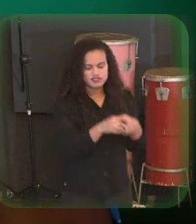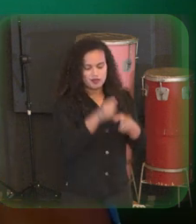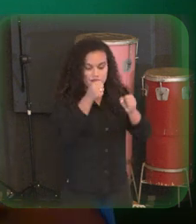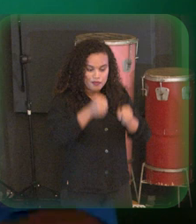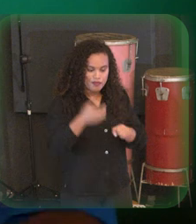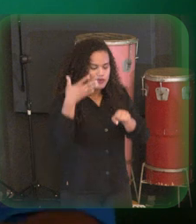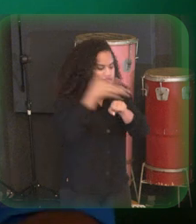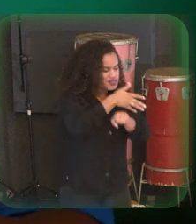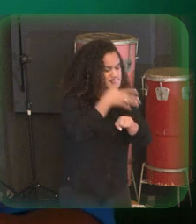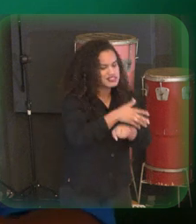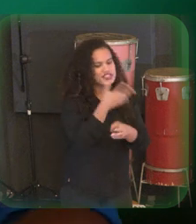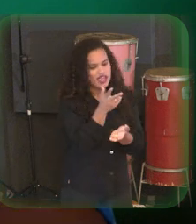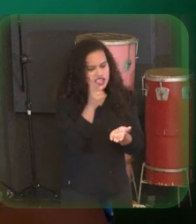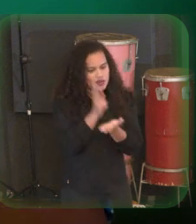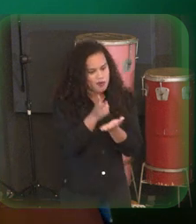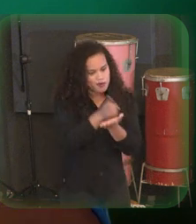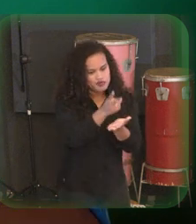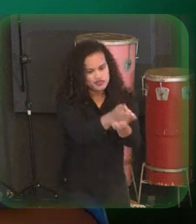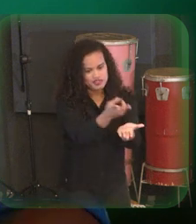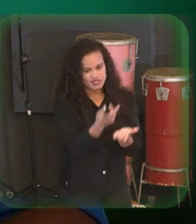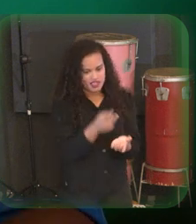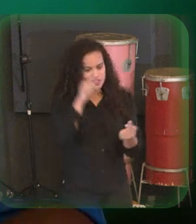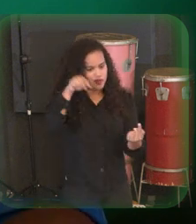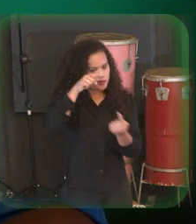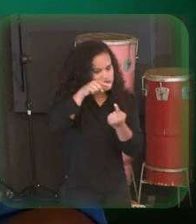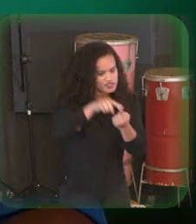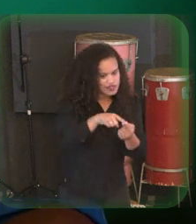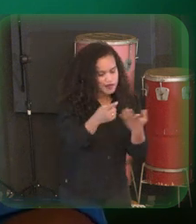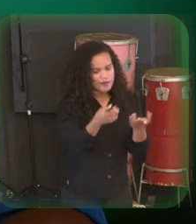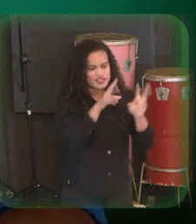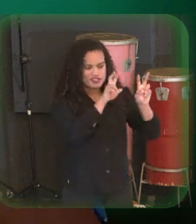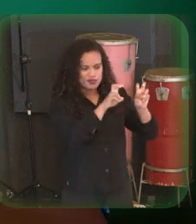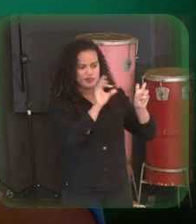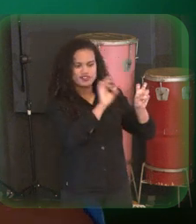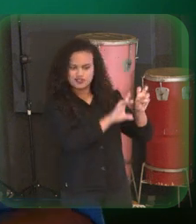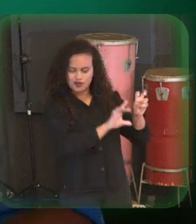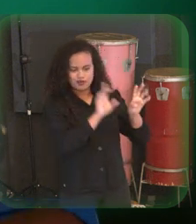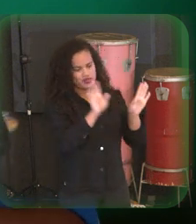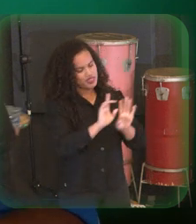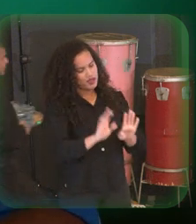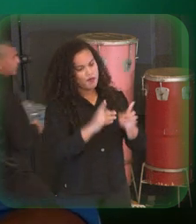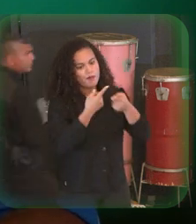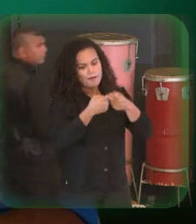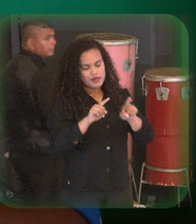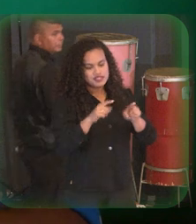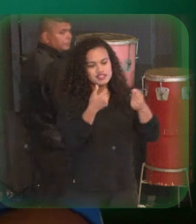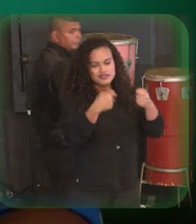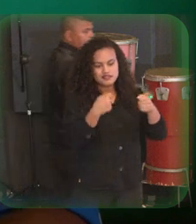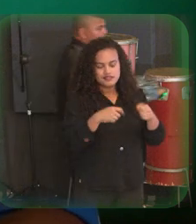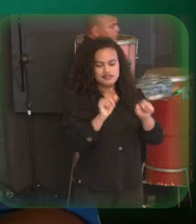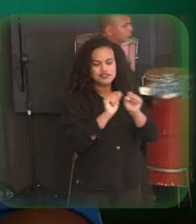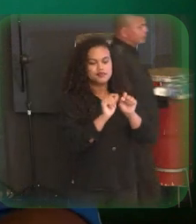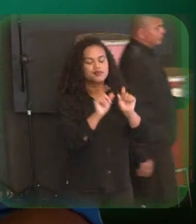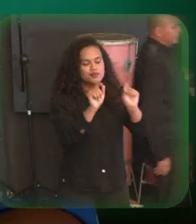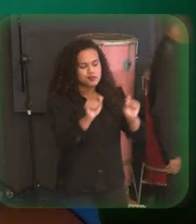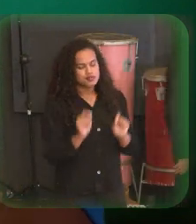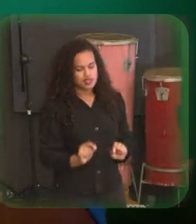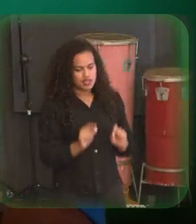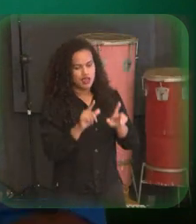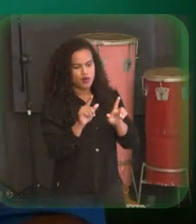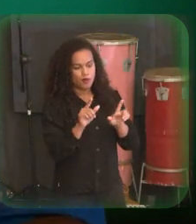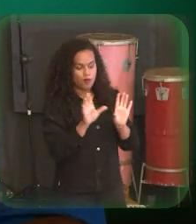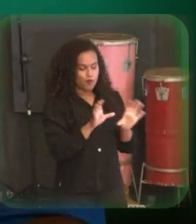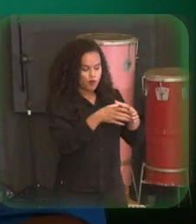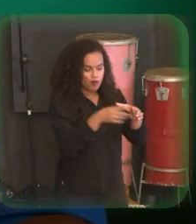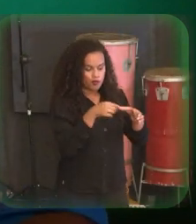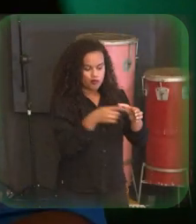ter condições objetivas para isso, mas não é só sobre isso. É sobre fazer também com que esse grupo, quando